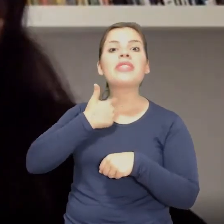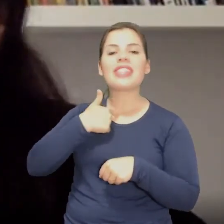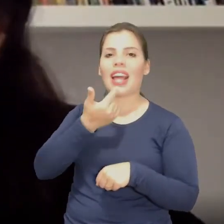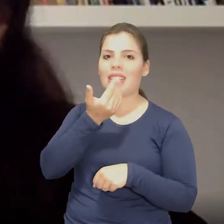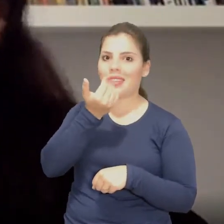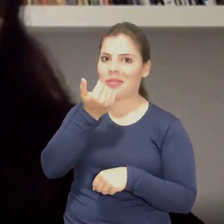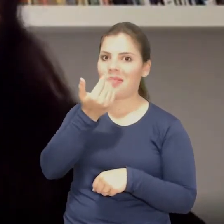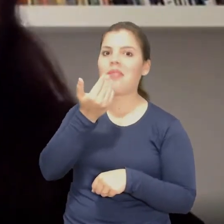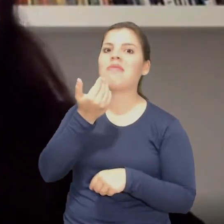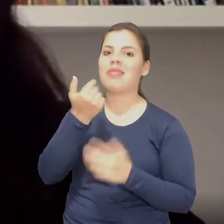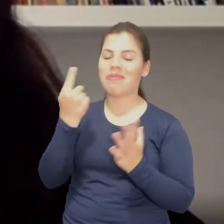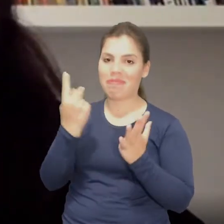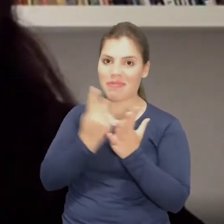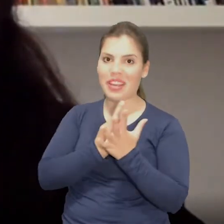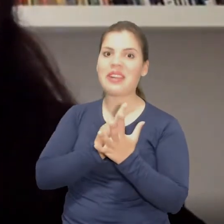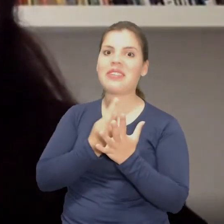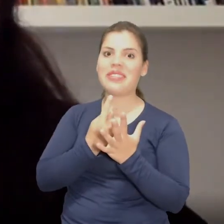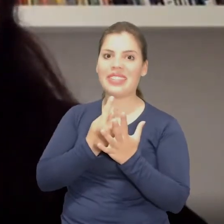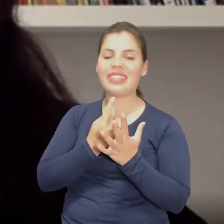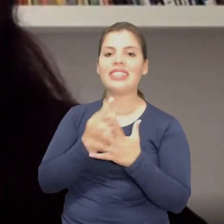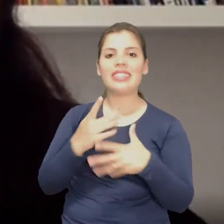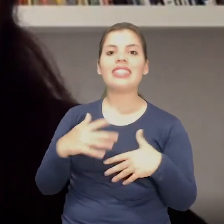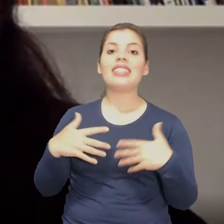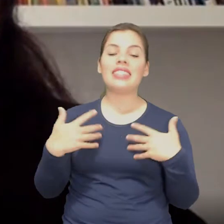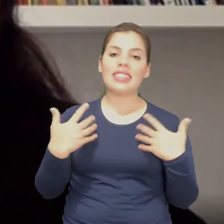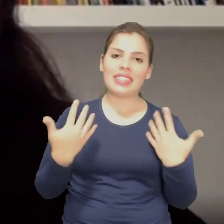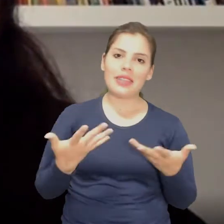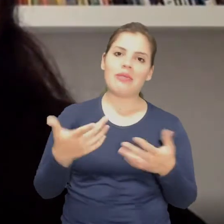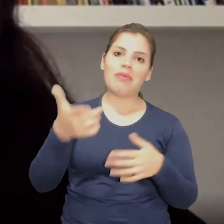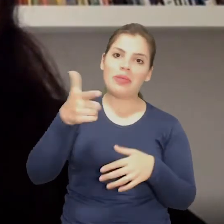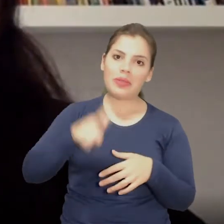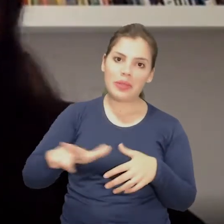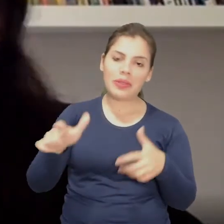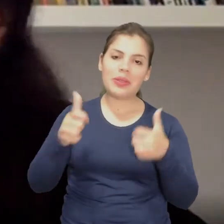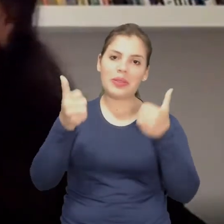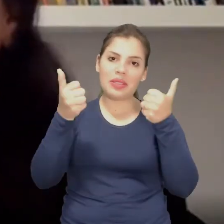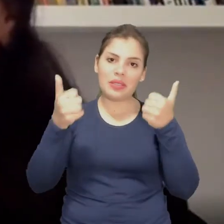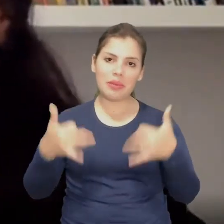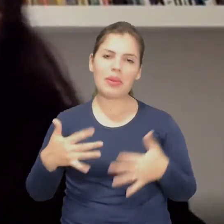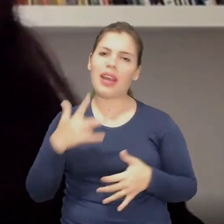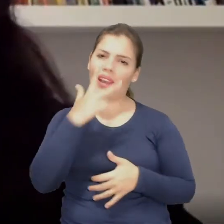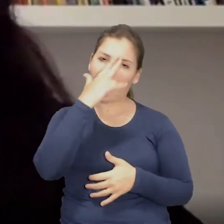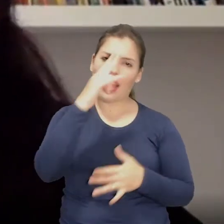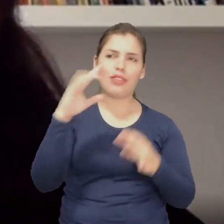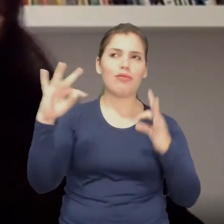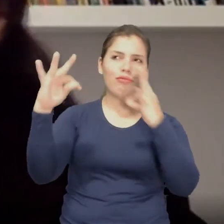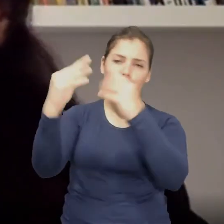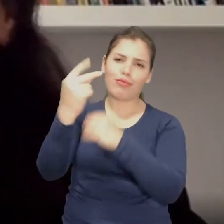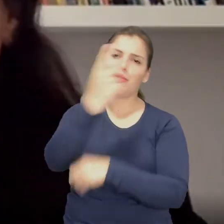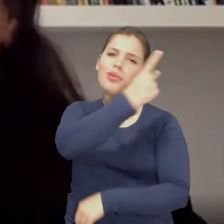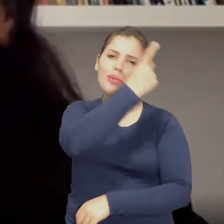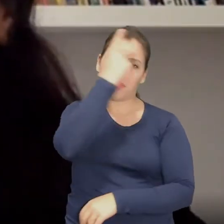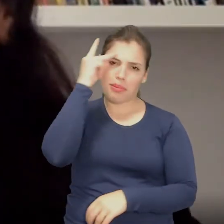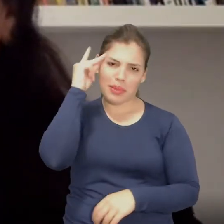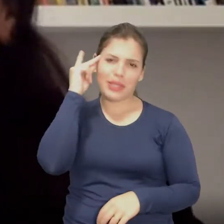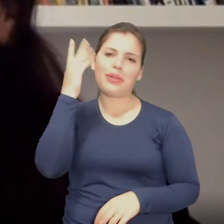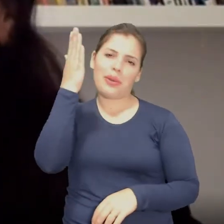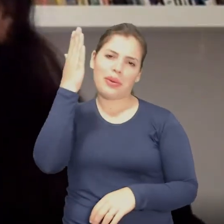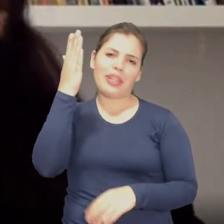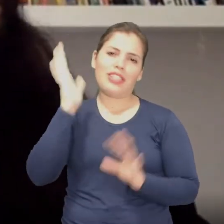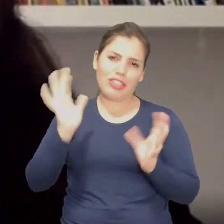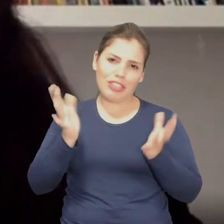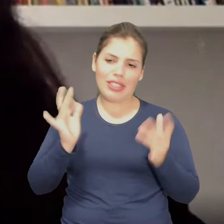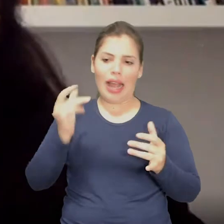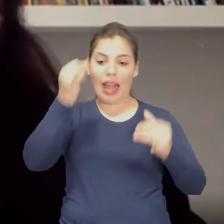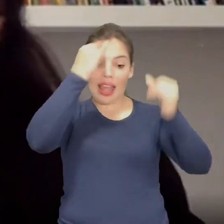é aumentando muito o apetite. Então, eu acho que, de novo, eu acho que quase todo mundo que já fez uma dieta vai